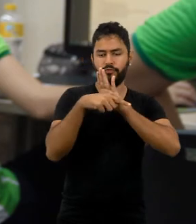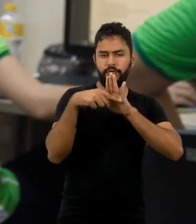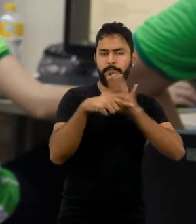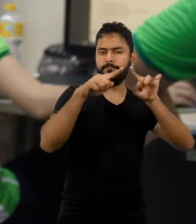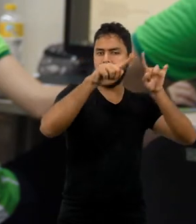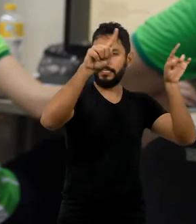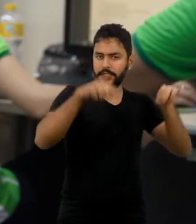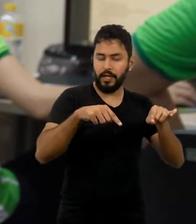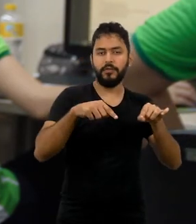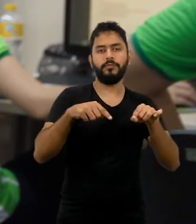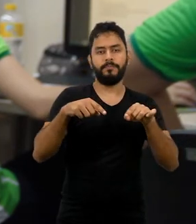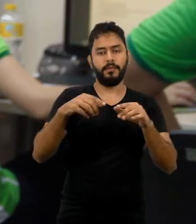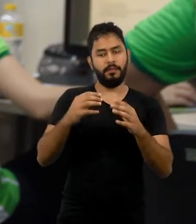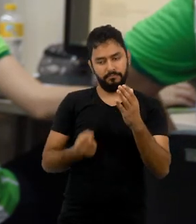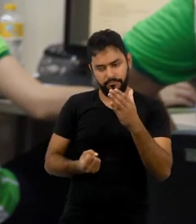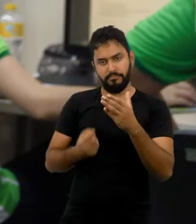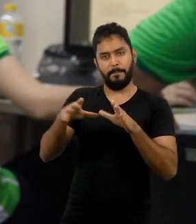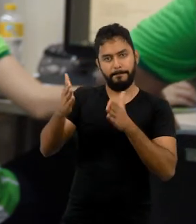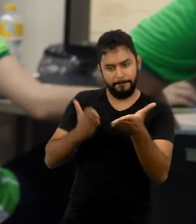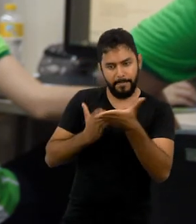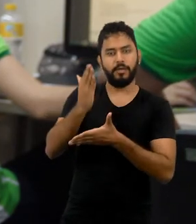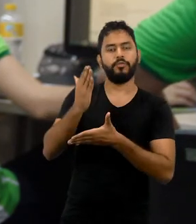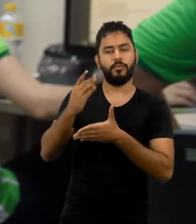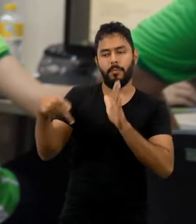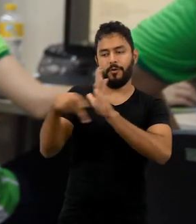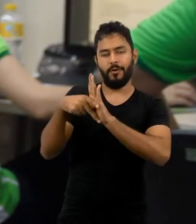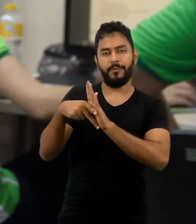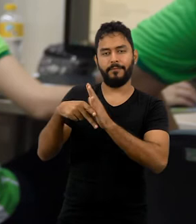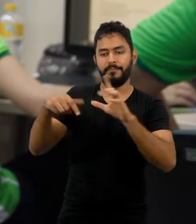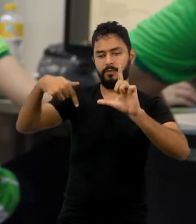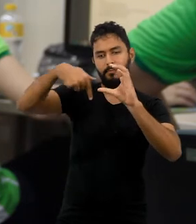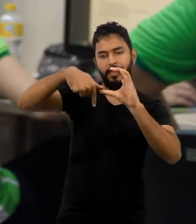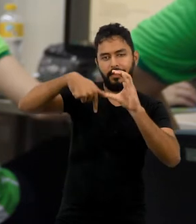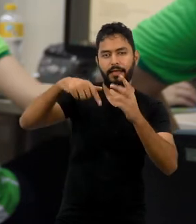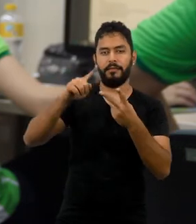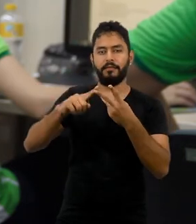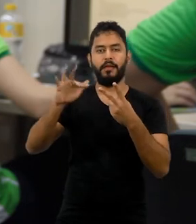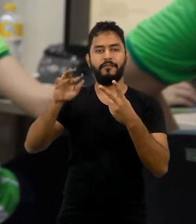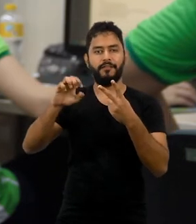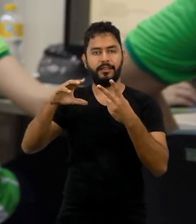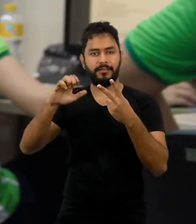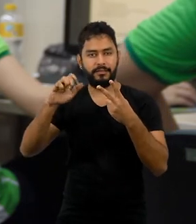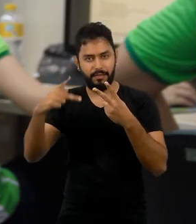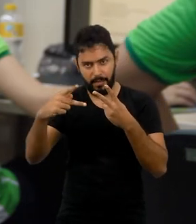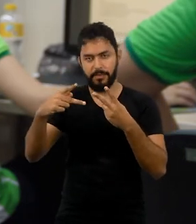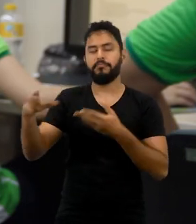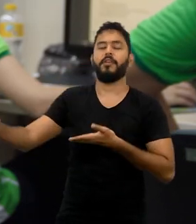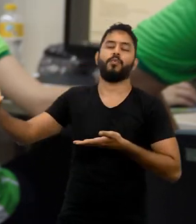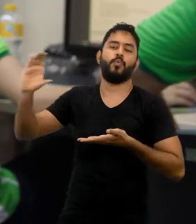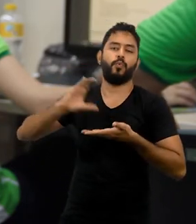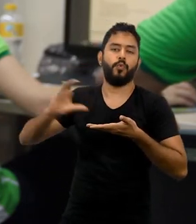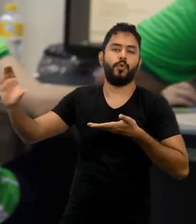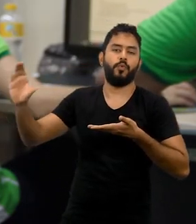por agências de fomento. Então, quando eu terminei o doutorado, eu submeti dois projetos de pesquisa, um para o CNPq e um para a